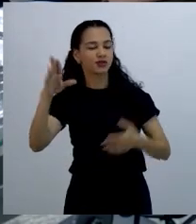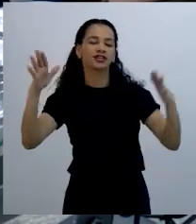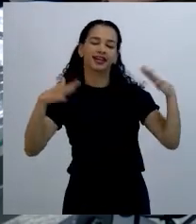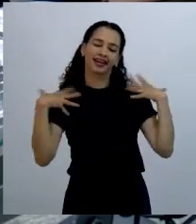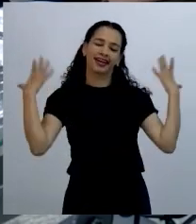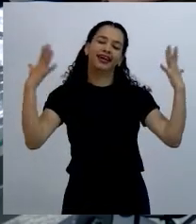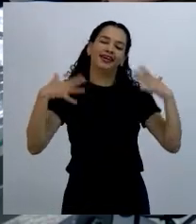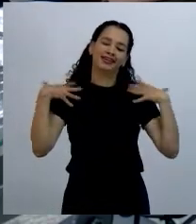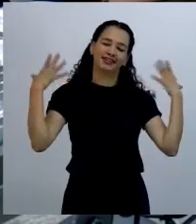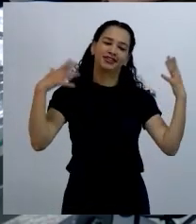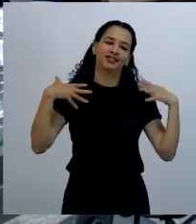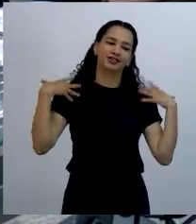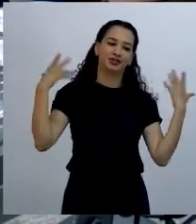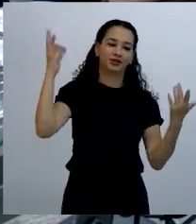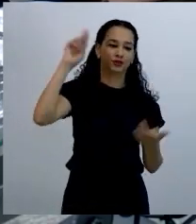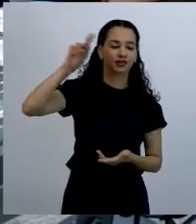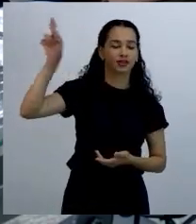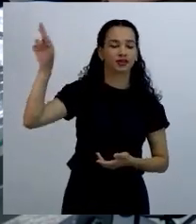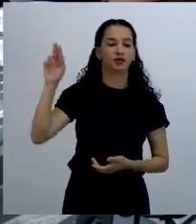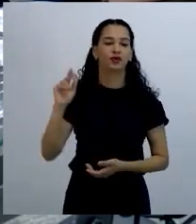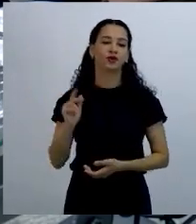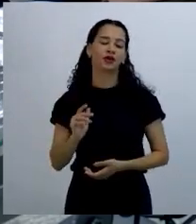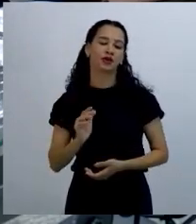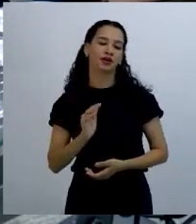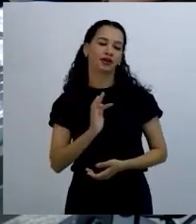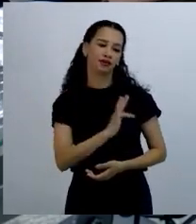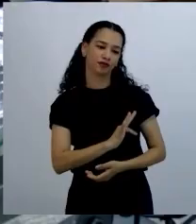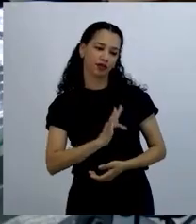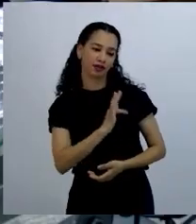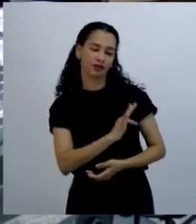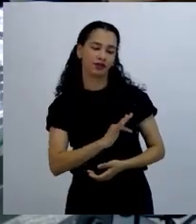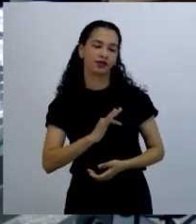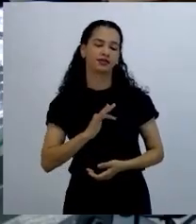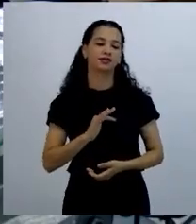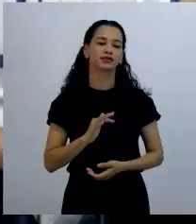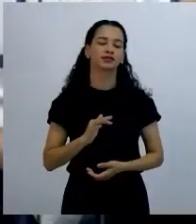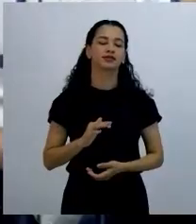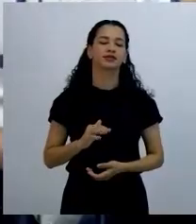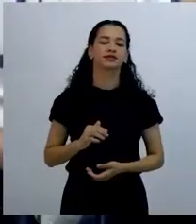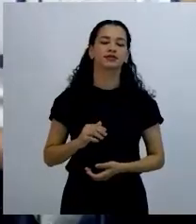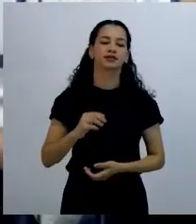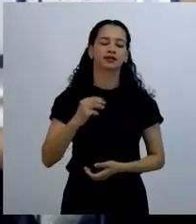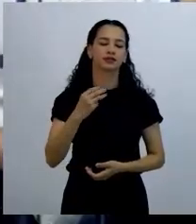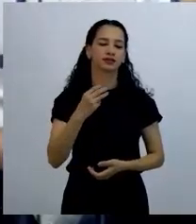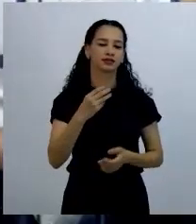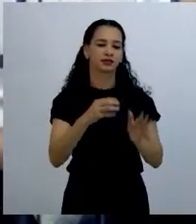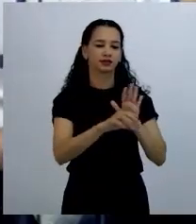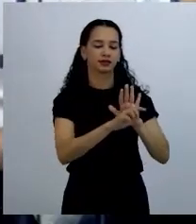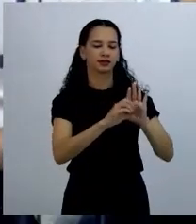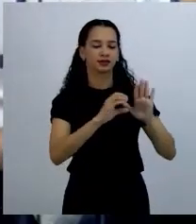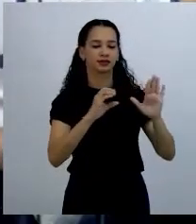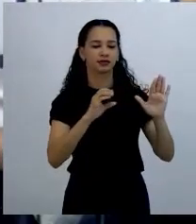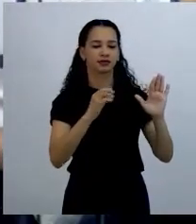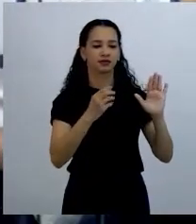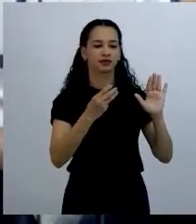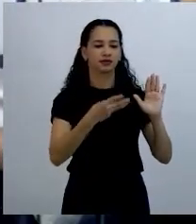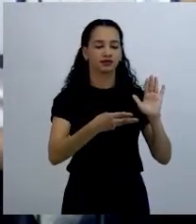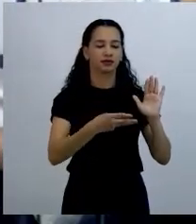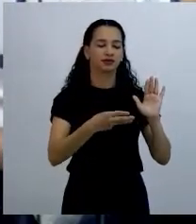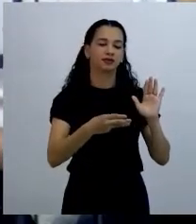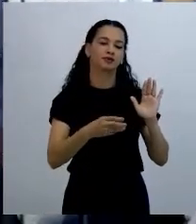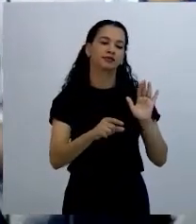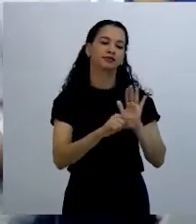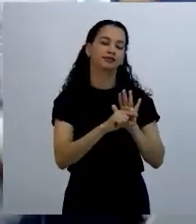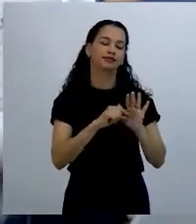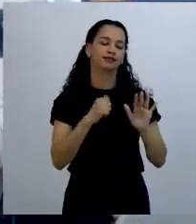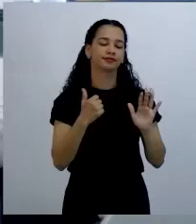repete e eu fiquei impressionado porque alguém disse que lá em Filipenses existem pelo menos cinco referências alegria e eu achei pouco